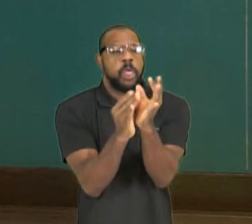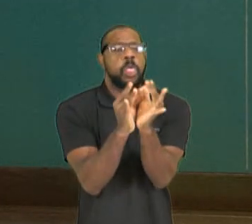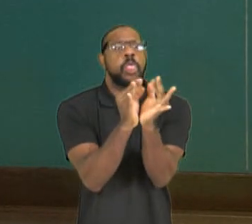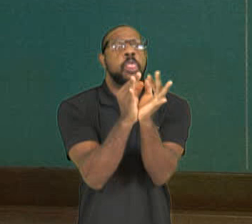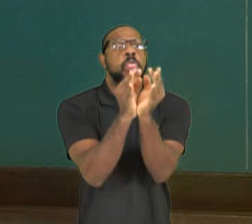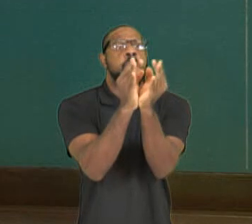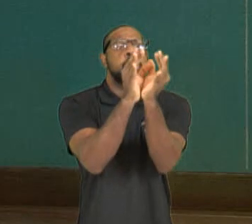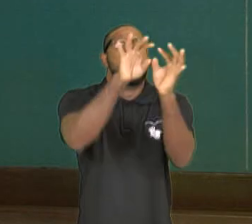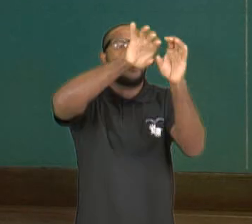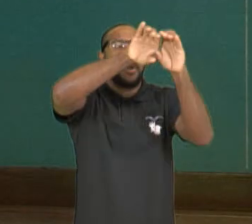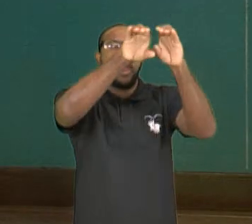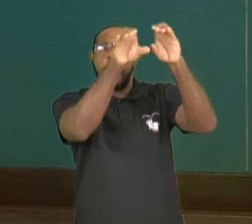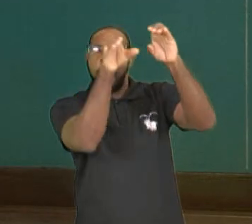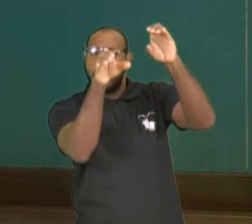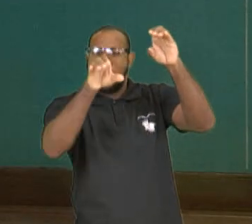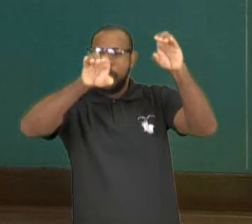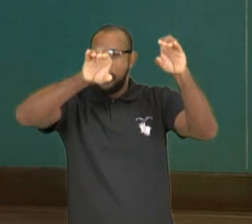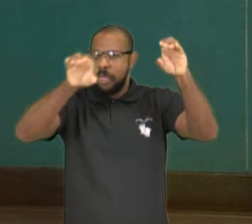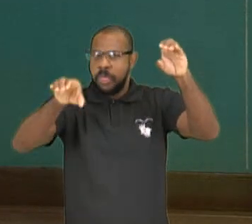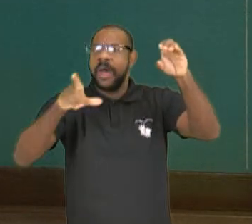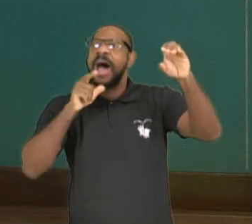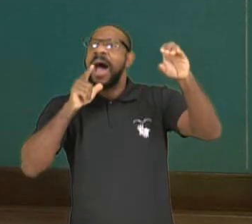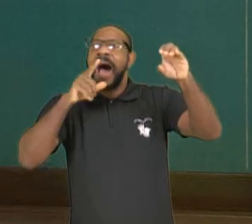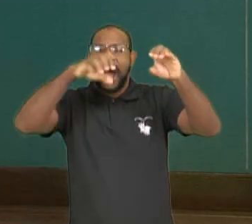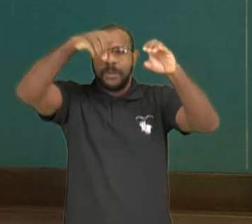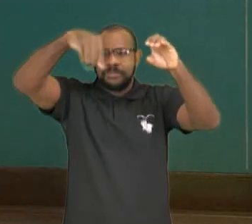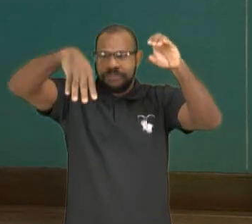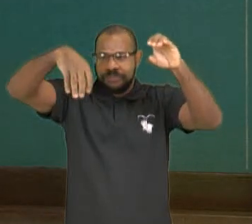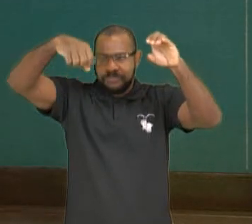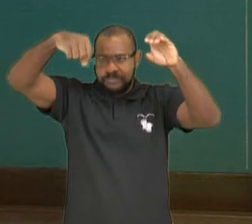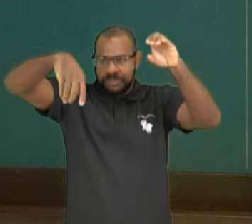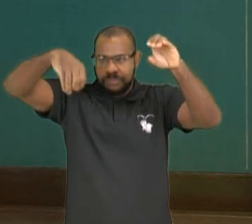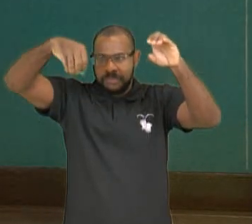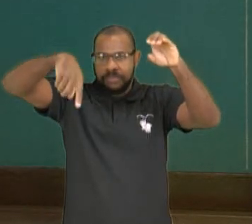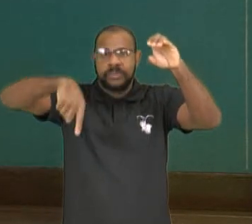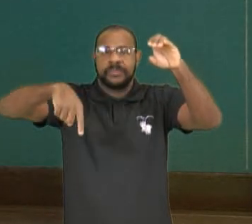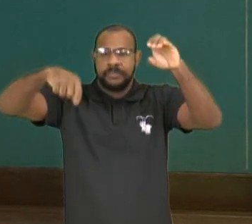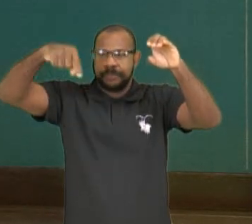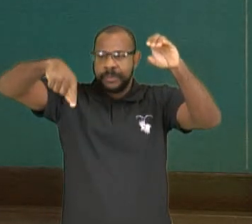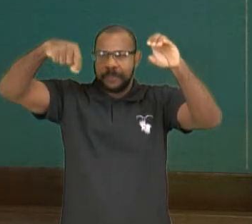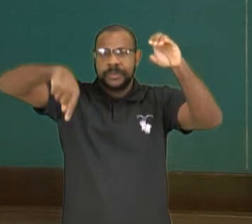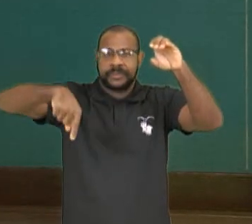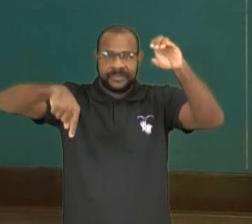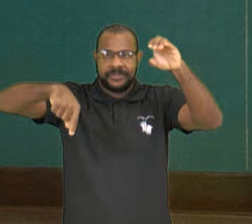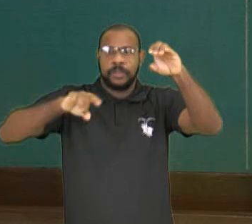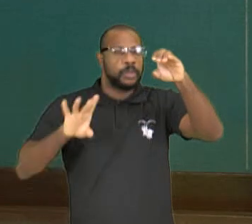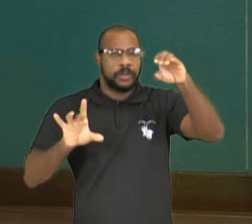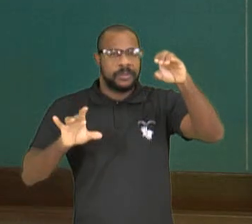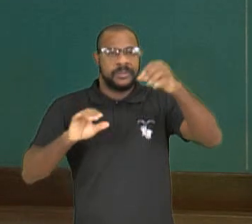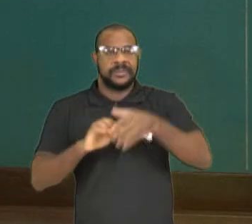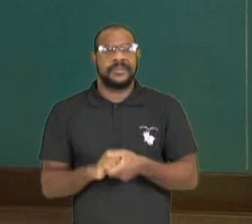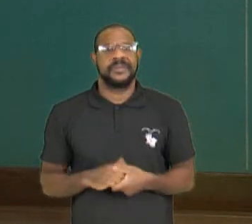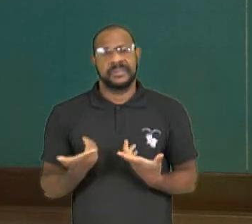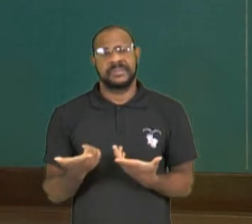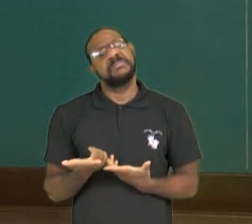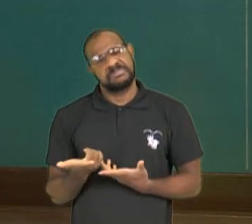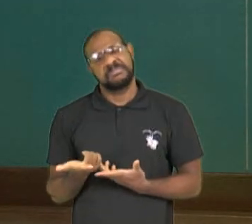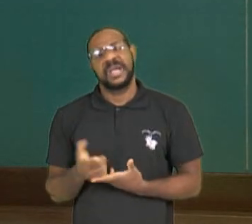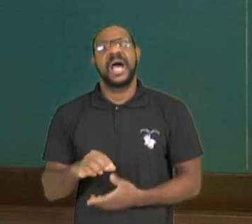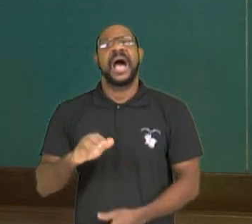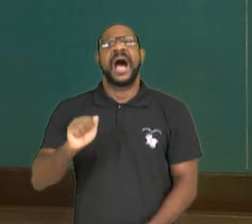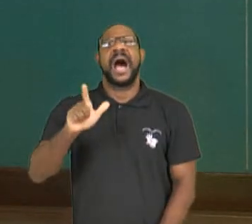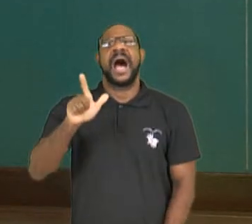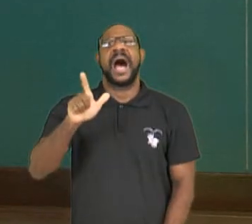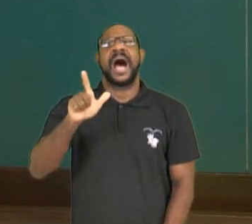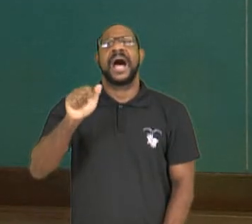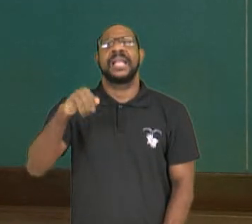de condensação e nós temos somente a água, somente o líquido. Esse método é utilizado em alambiques, por exemplo,